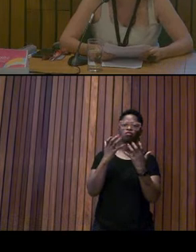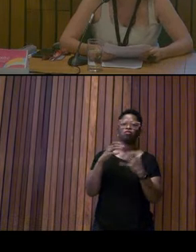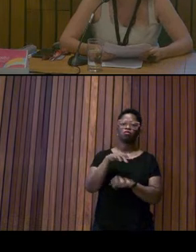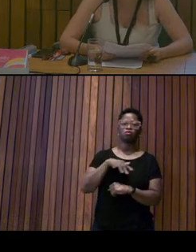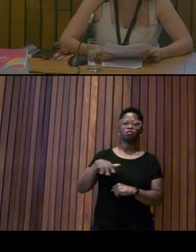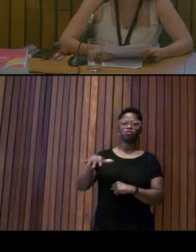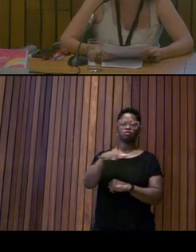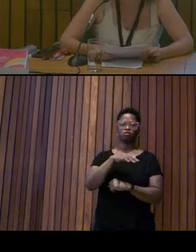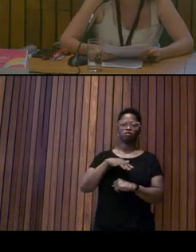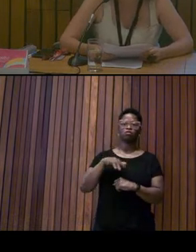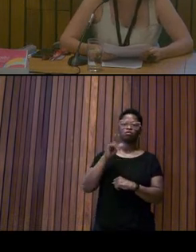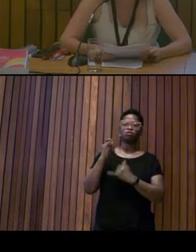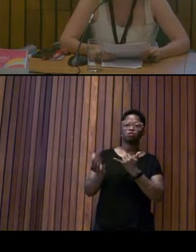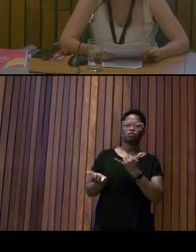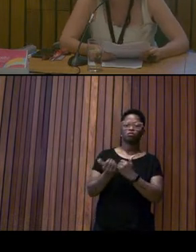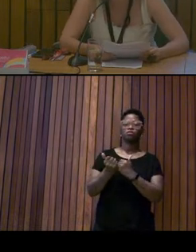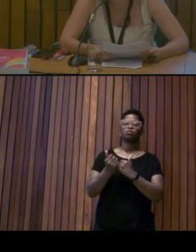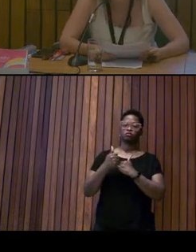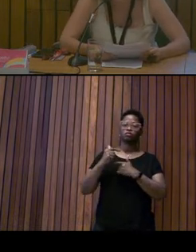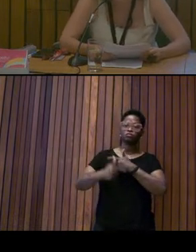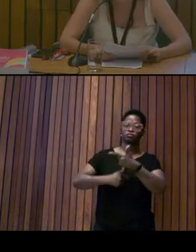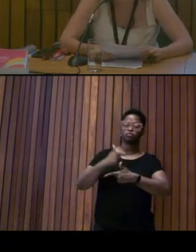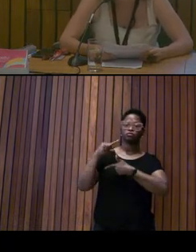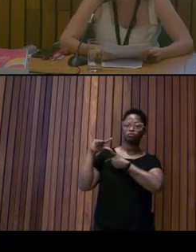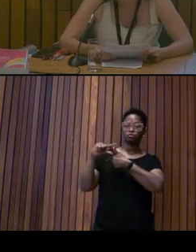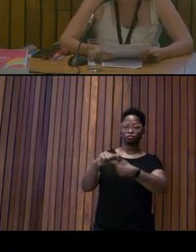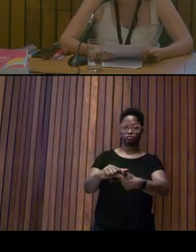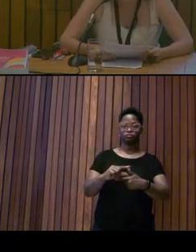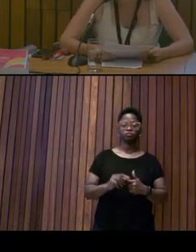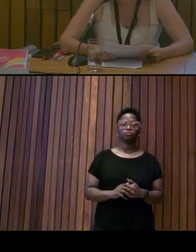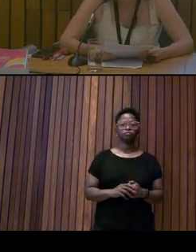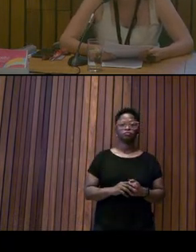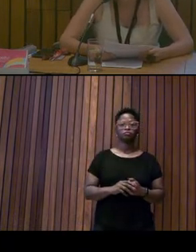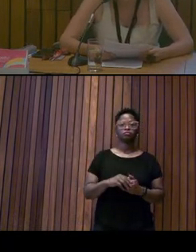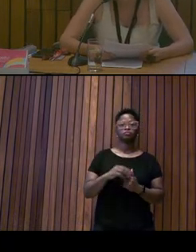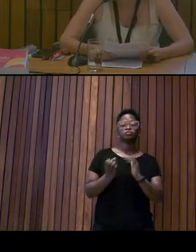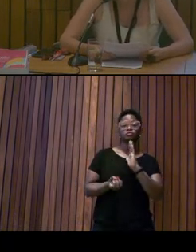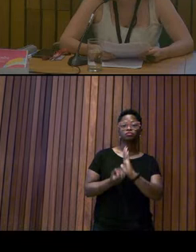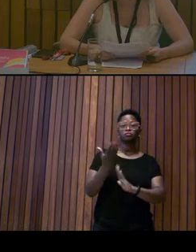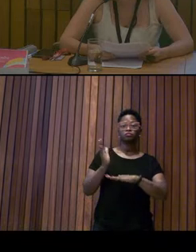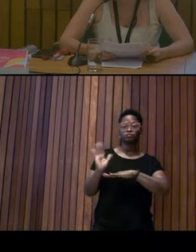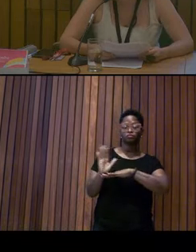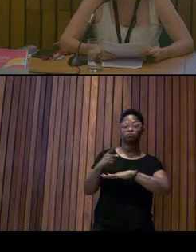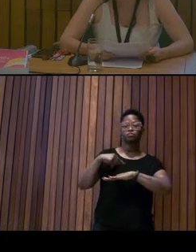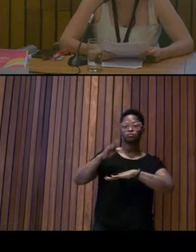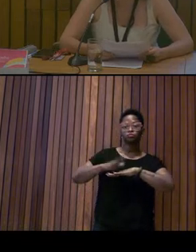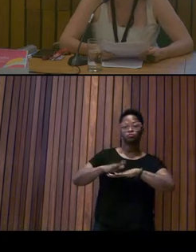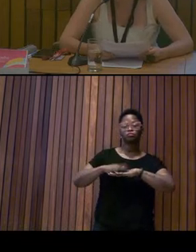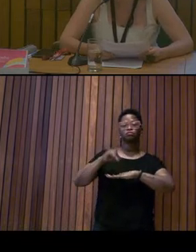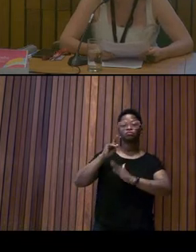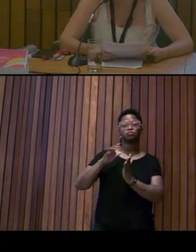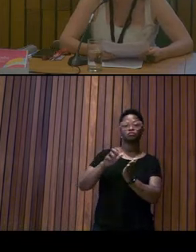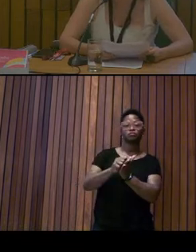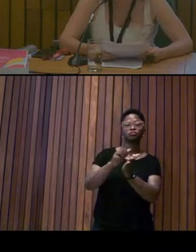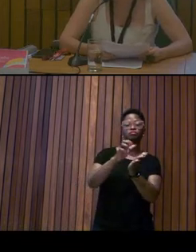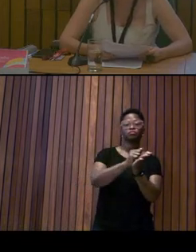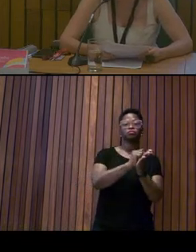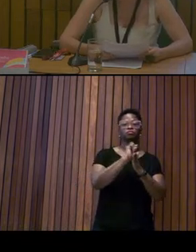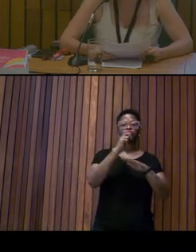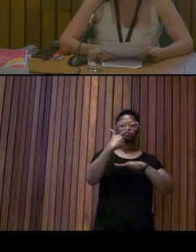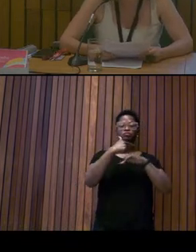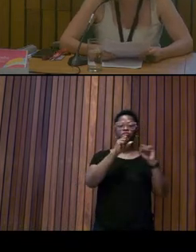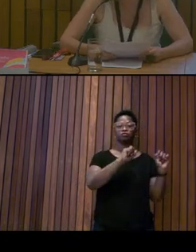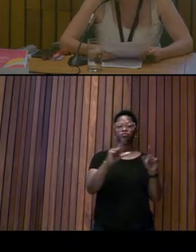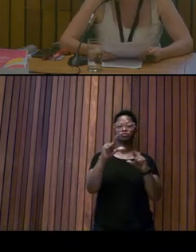no campo do patrimônio, no campo dos ofícios tradicionais. A produção dos vídeos ela é feita por meio de registro de imagens